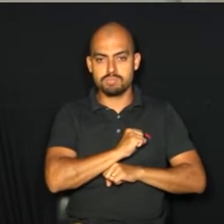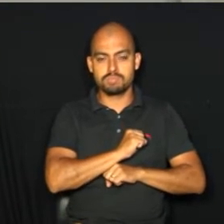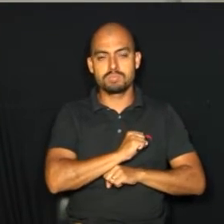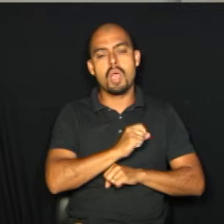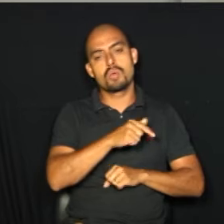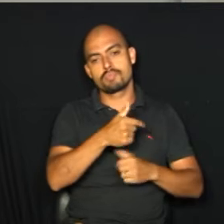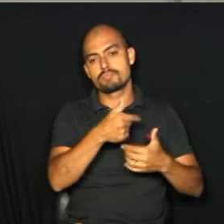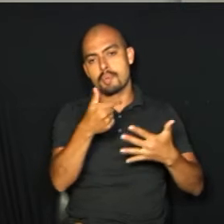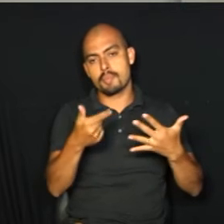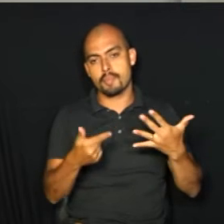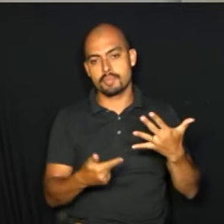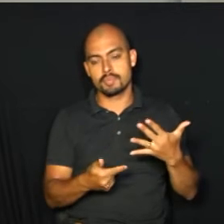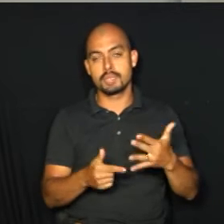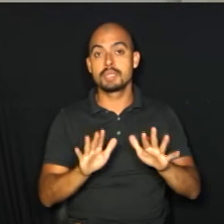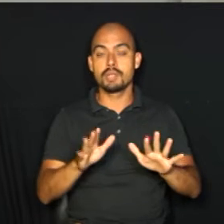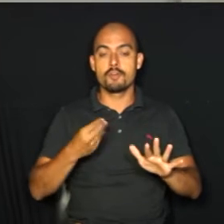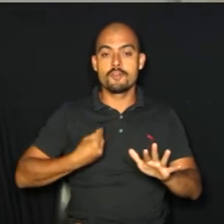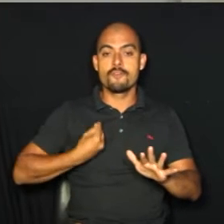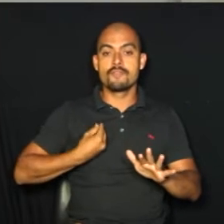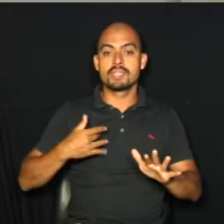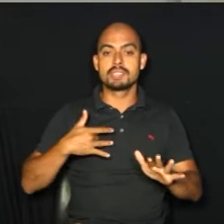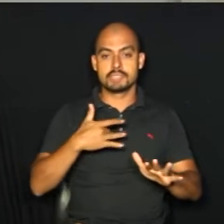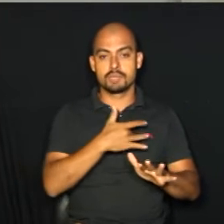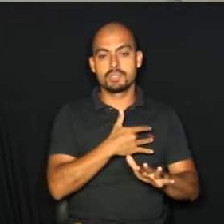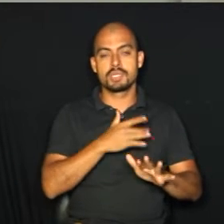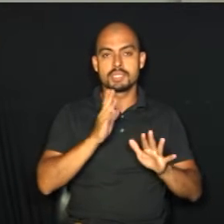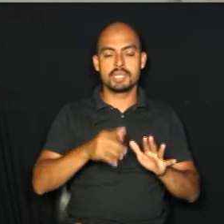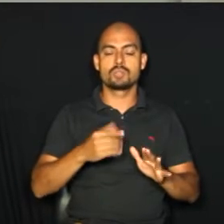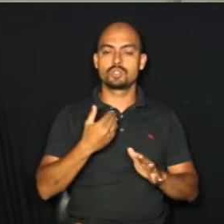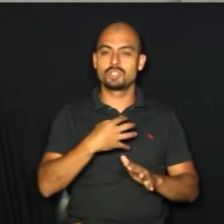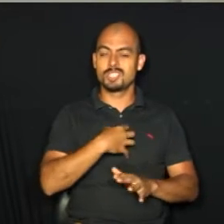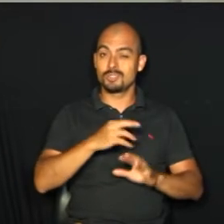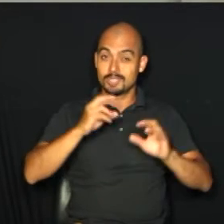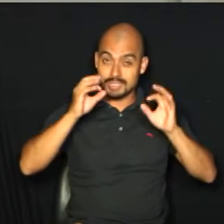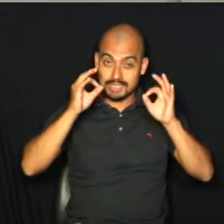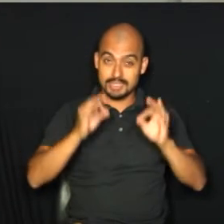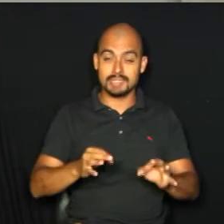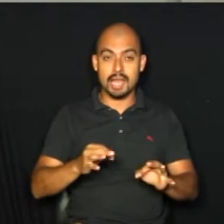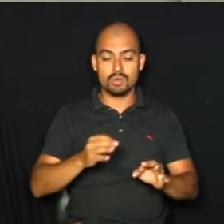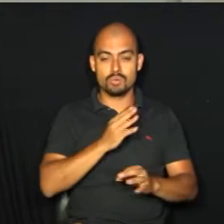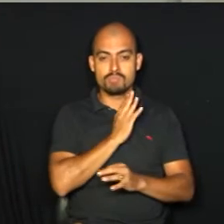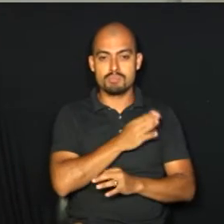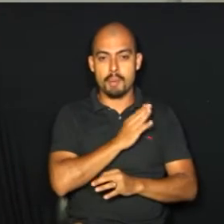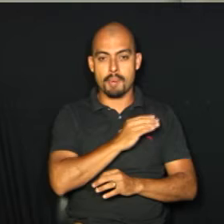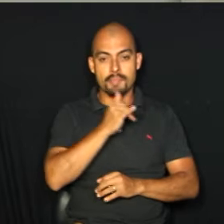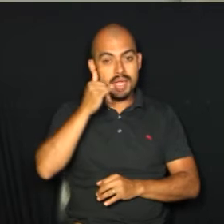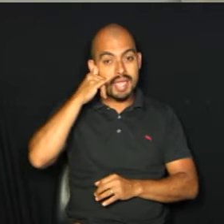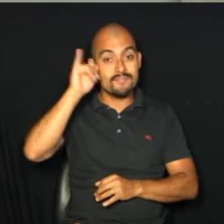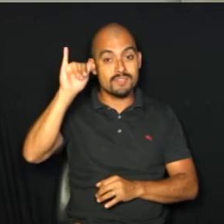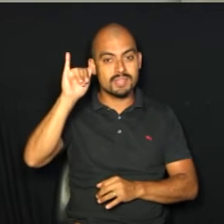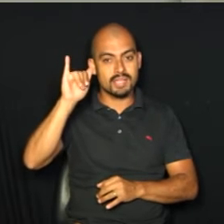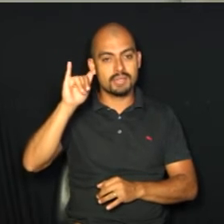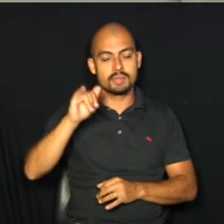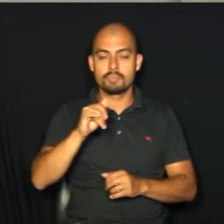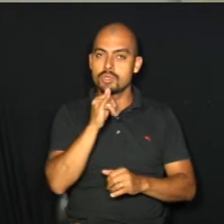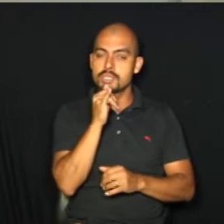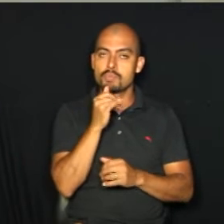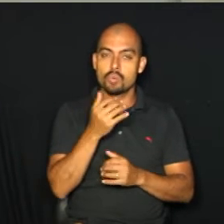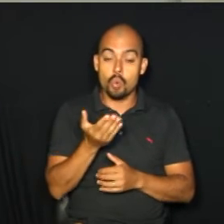levar uma vida saudável é a principal fórmula para evitar as arritimias ou seja ter uma alimentação